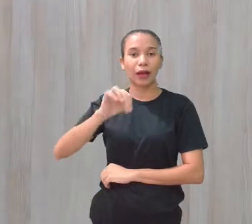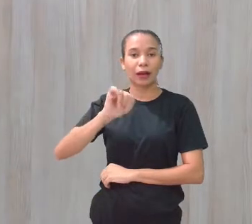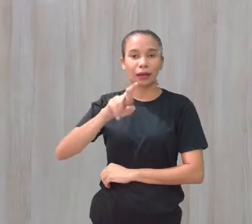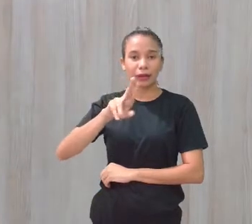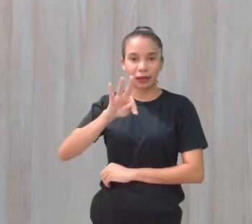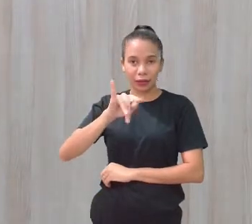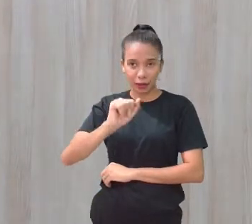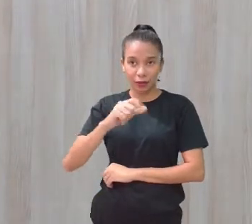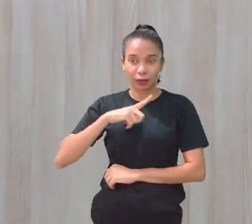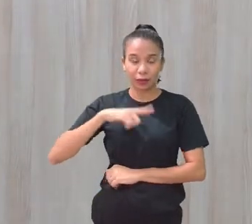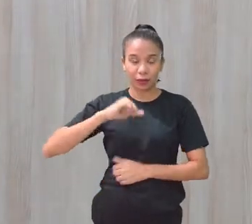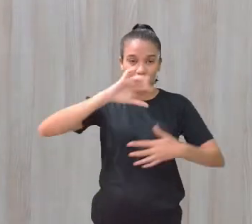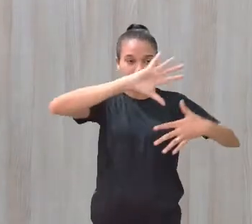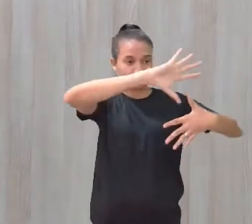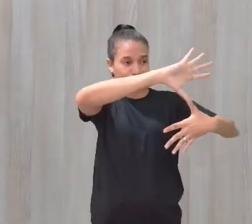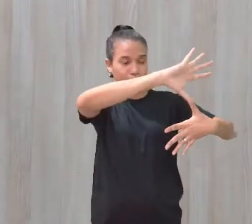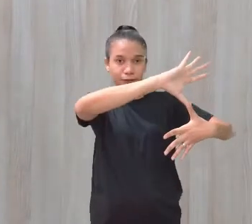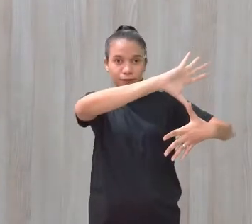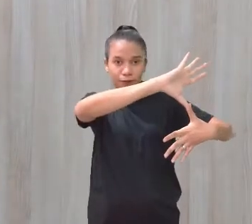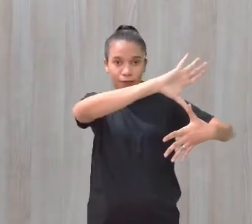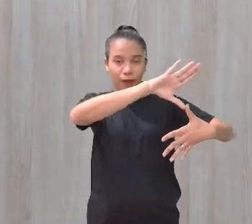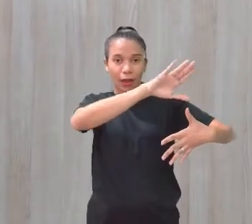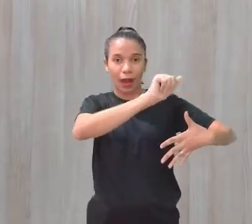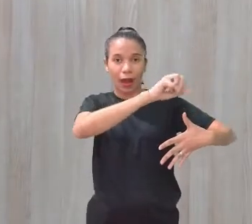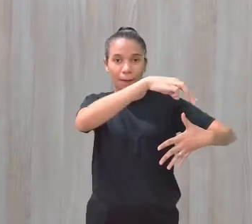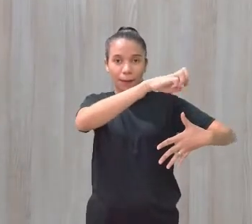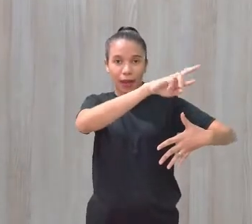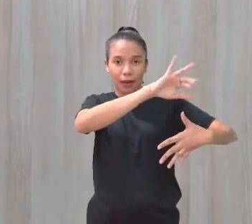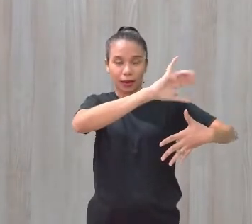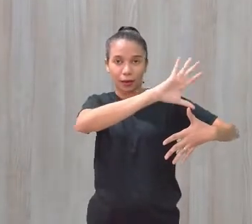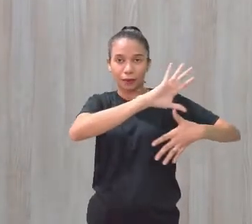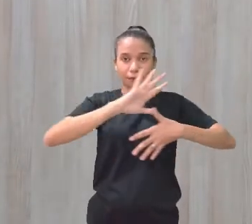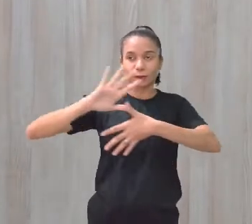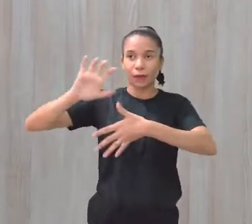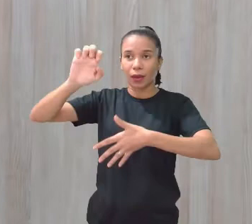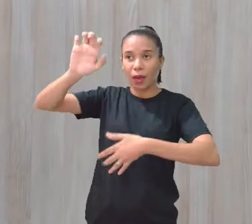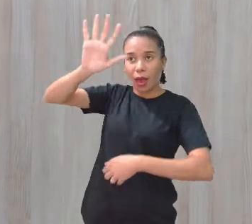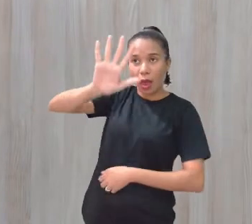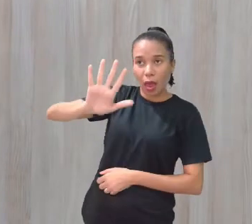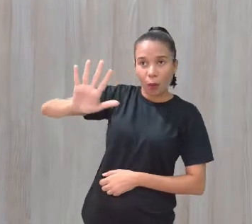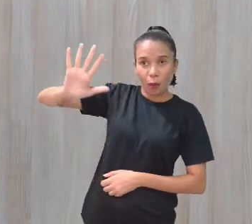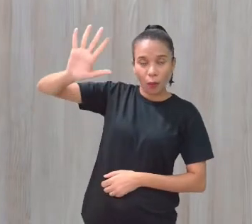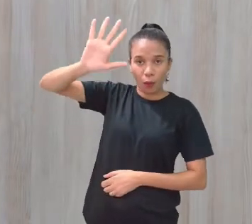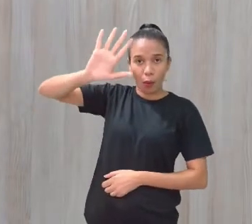continente americano, ok? Continente